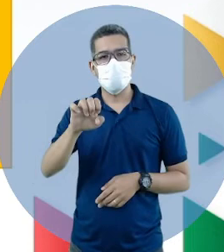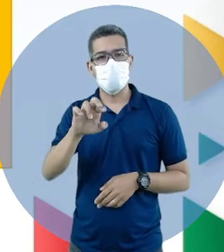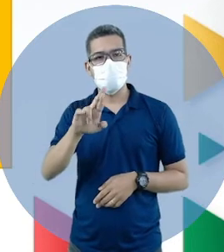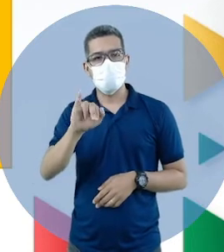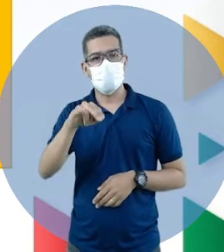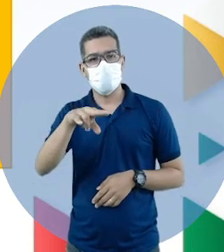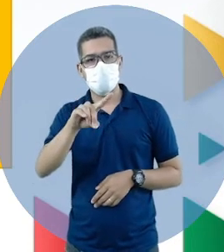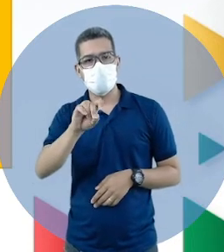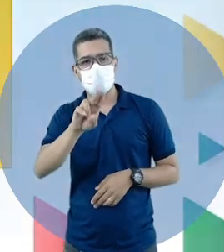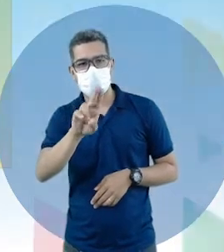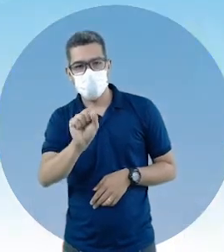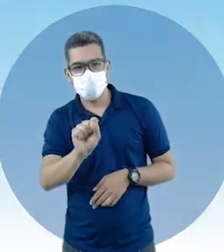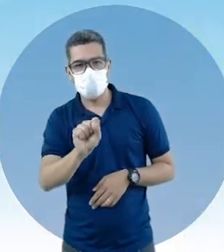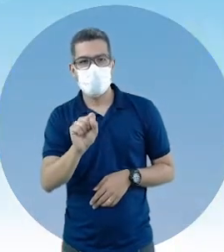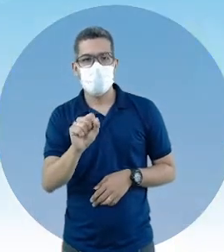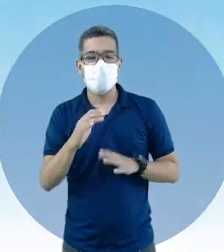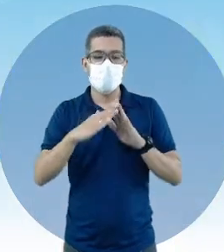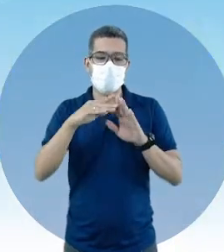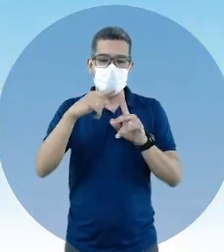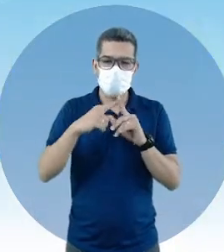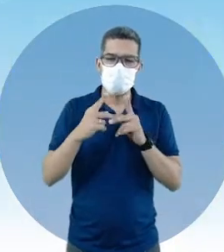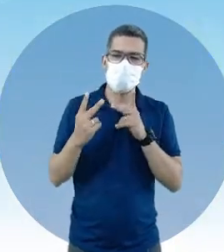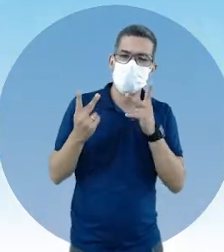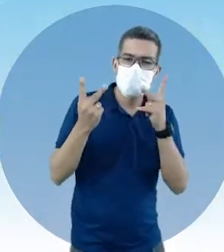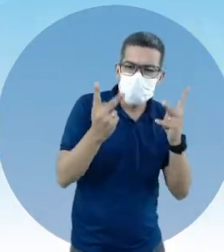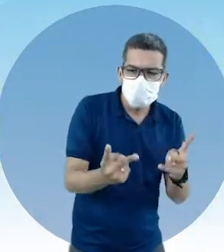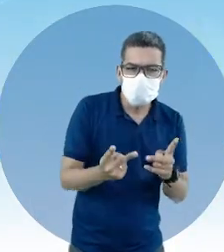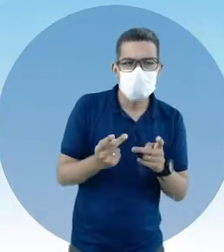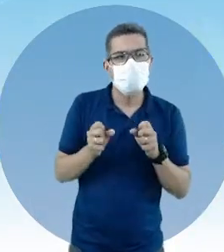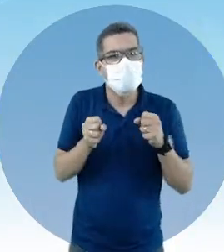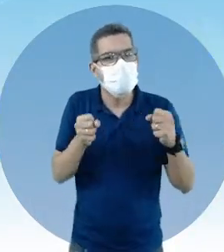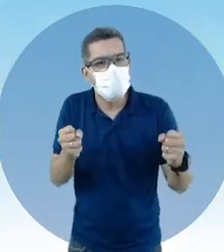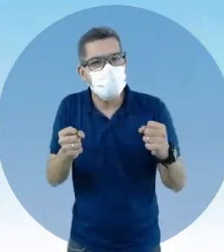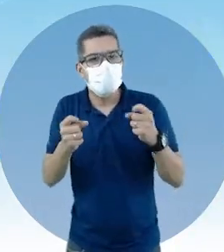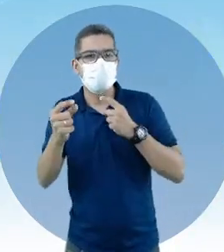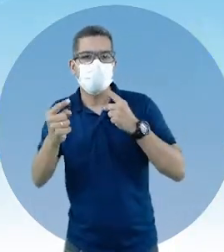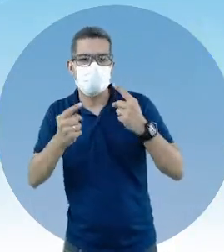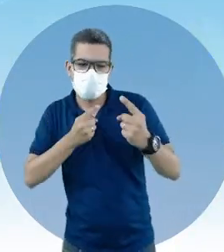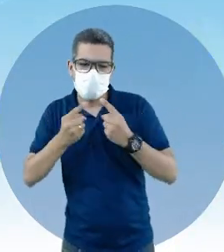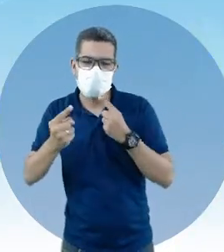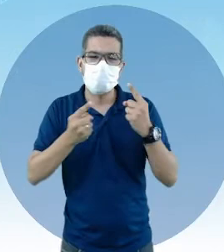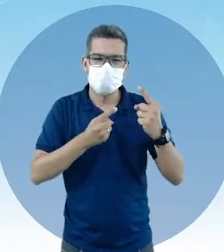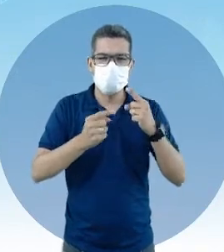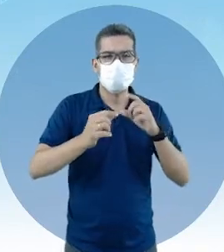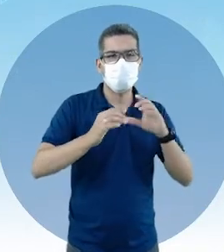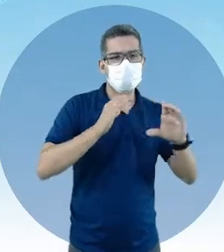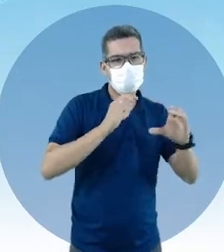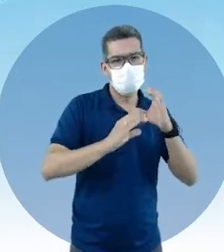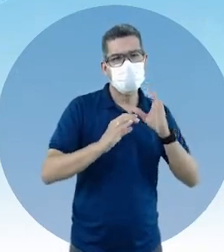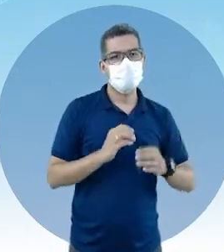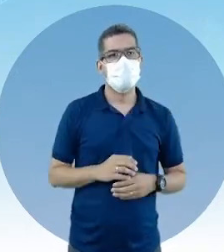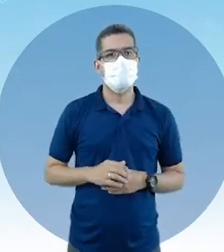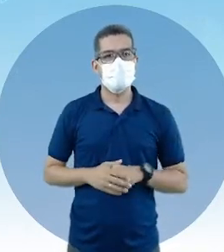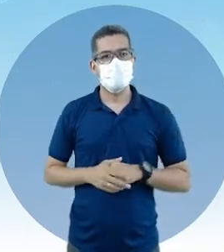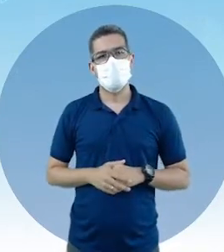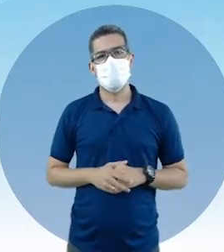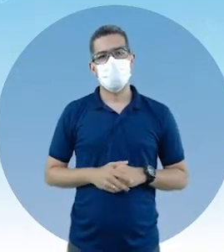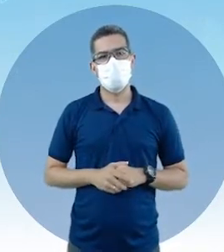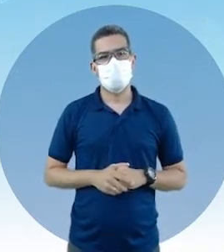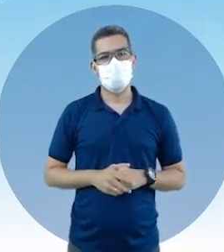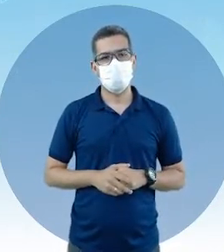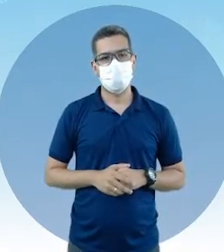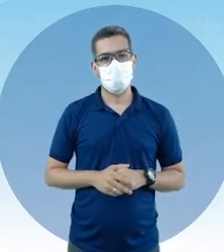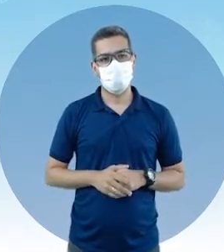aí, a igreja que vai, que busca esse diálogo com o outro. E é isso aí que nós devemos ter,